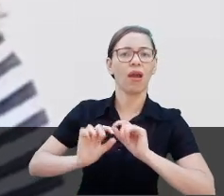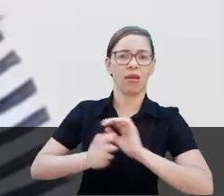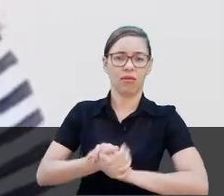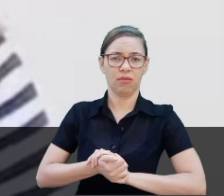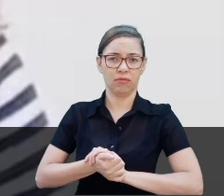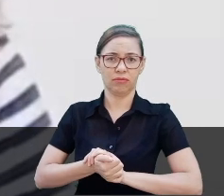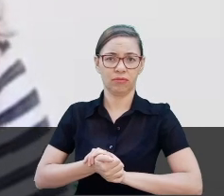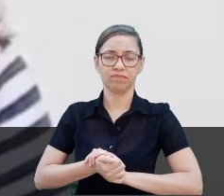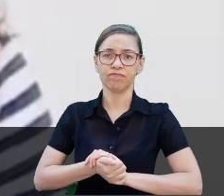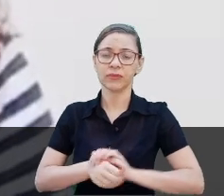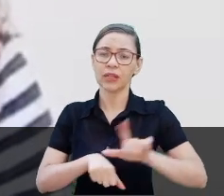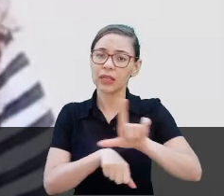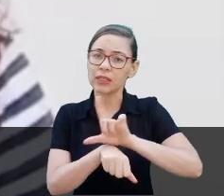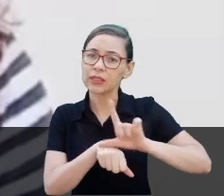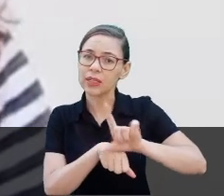contexto de documentos e marcos